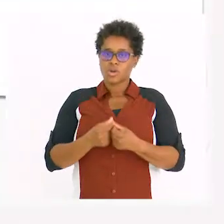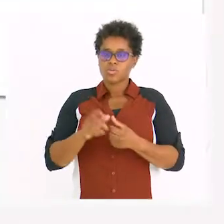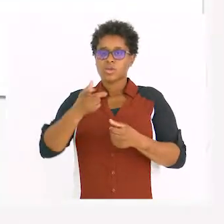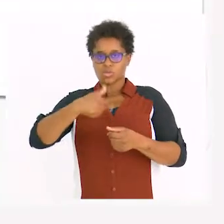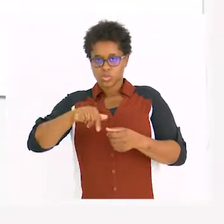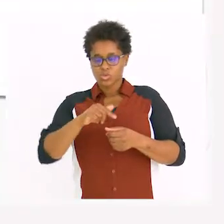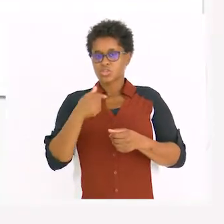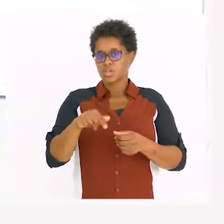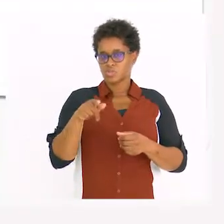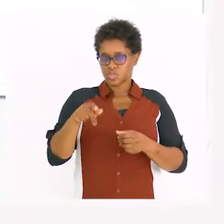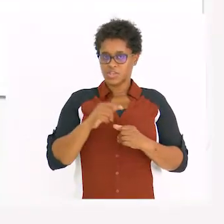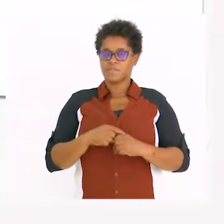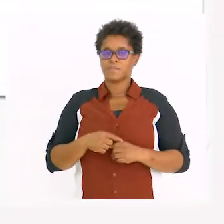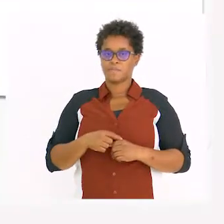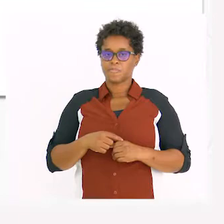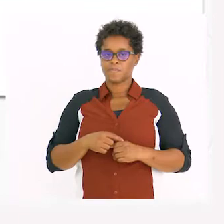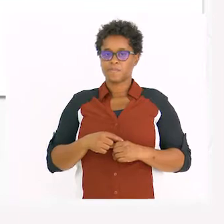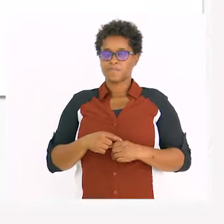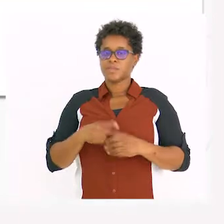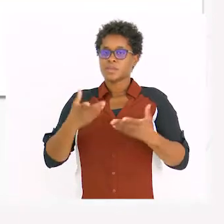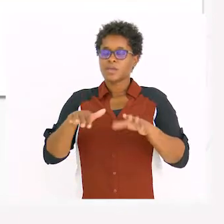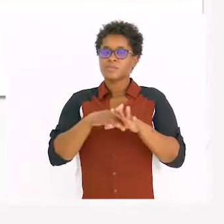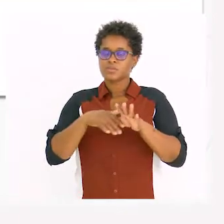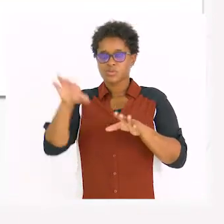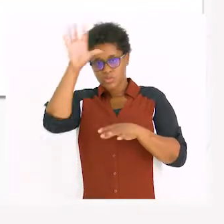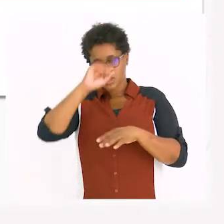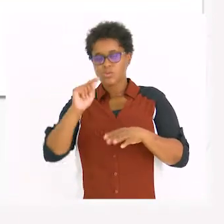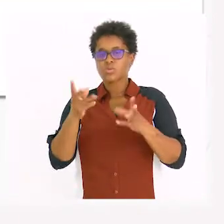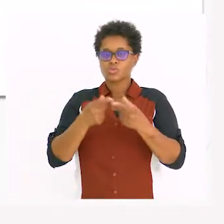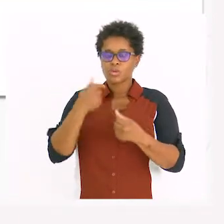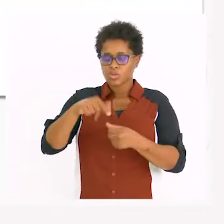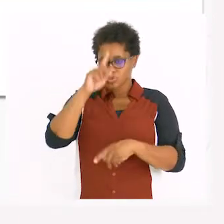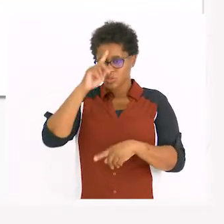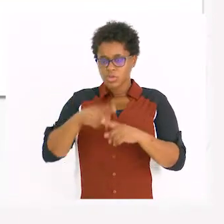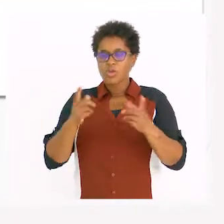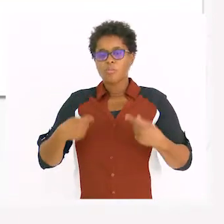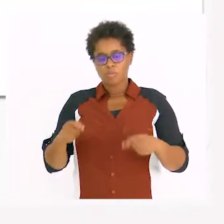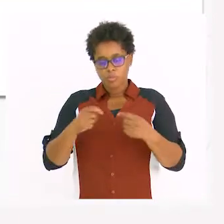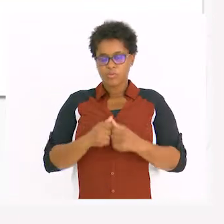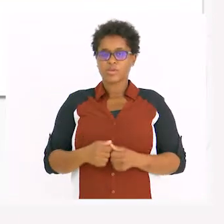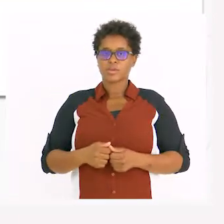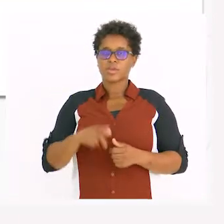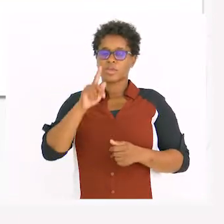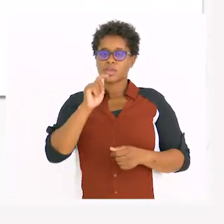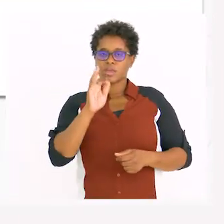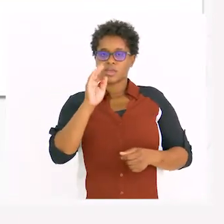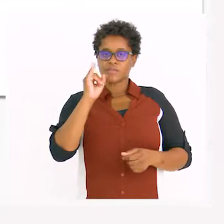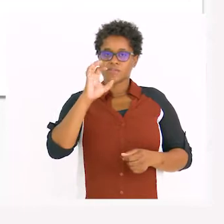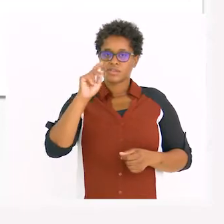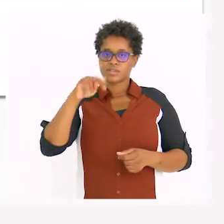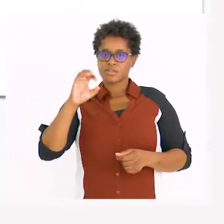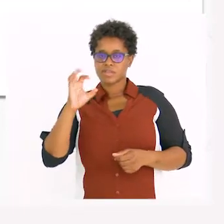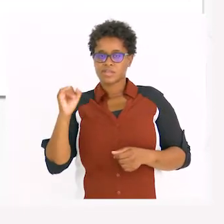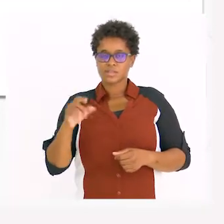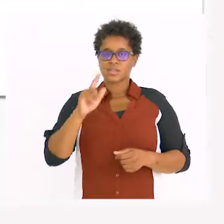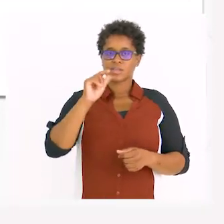Nós temos aqui que a intervenção do Estado na economia tem como objetivo promover a eficiência,